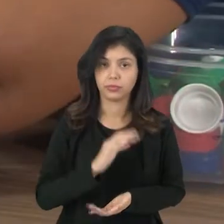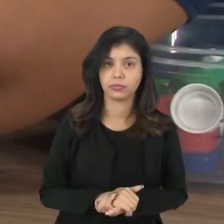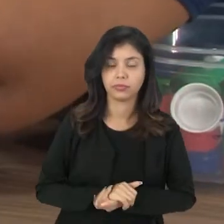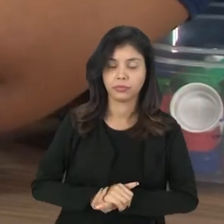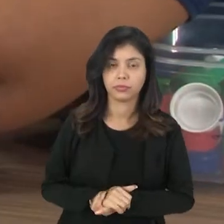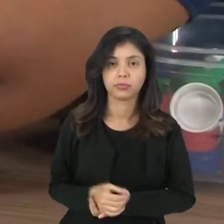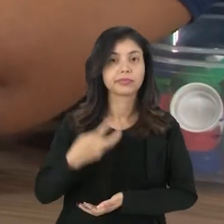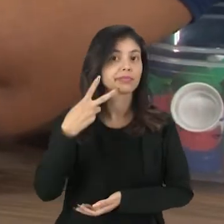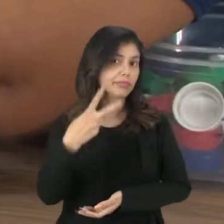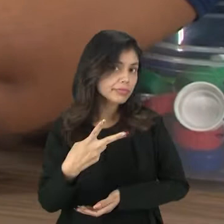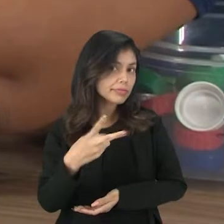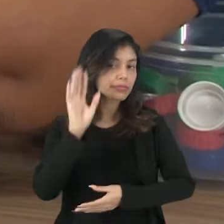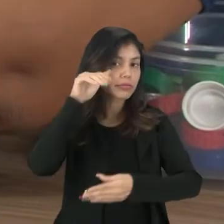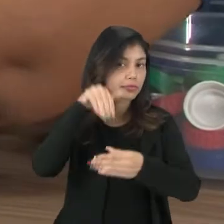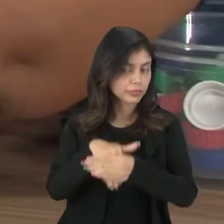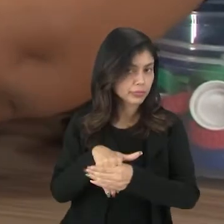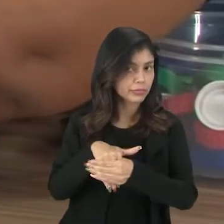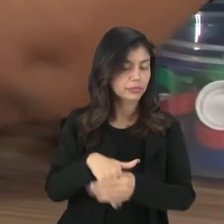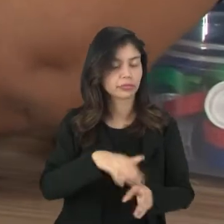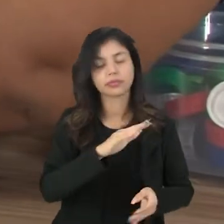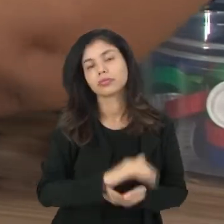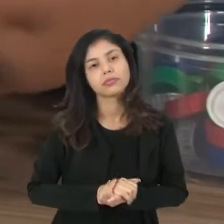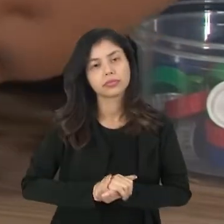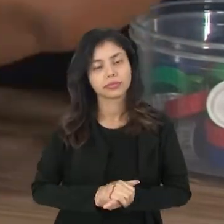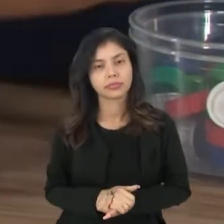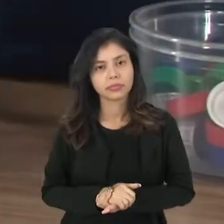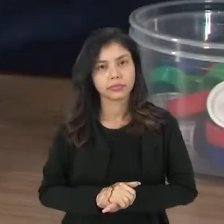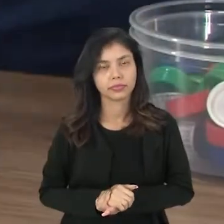apenas 2 votos.